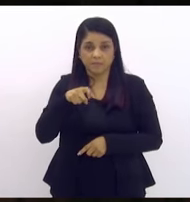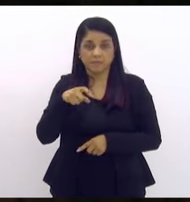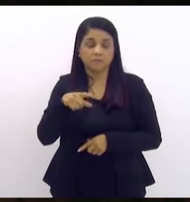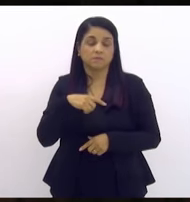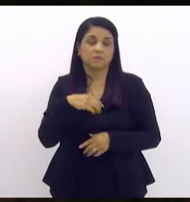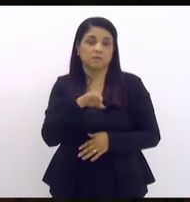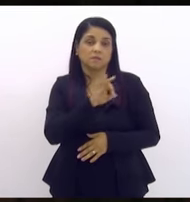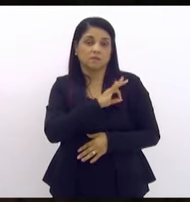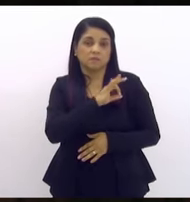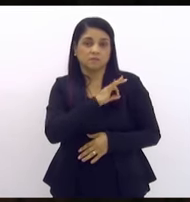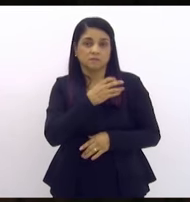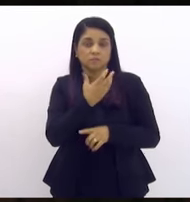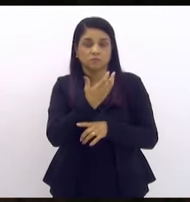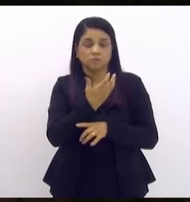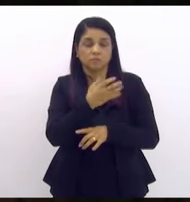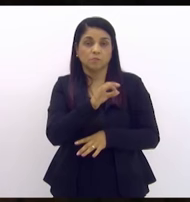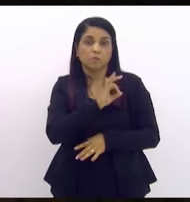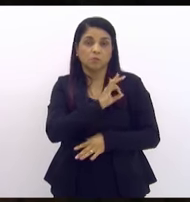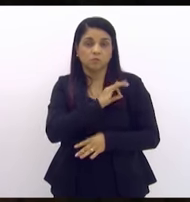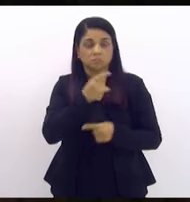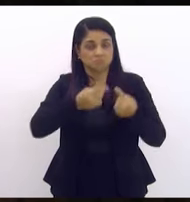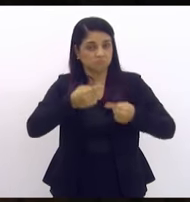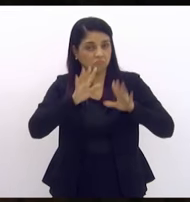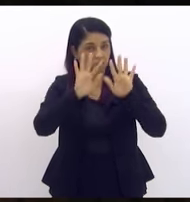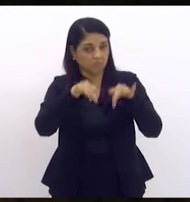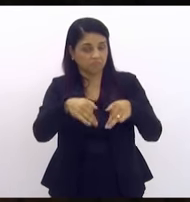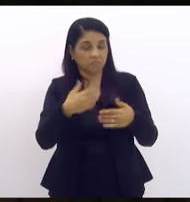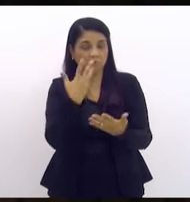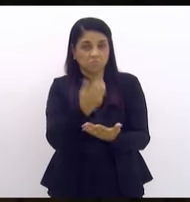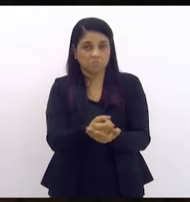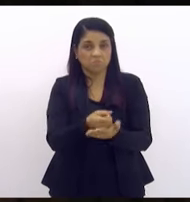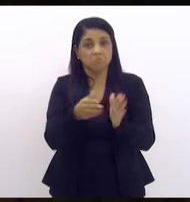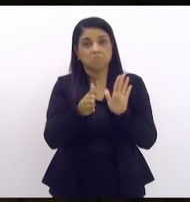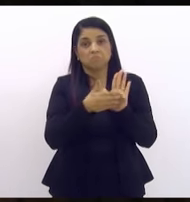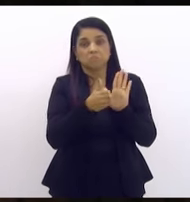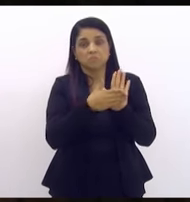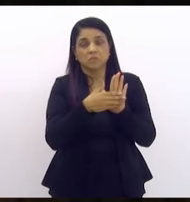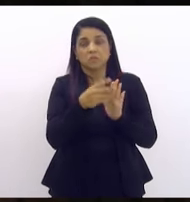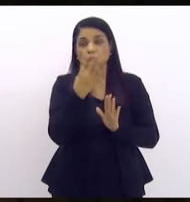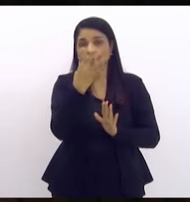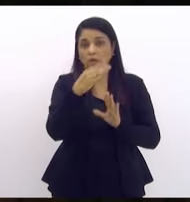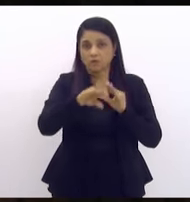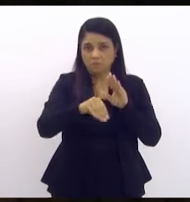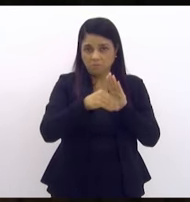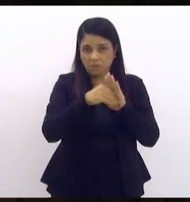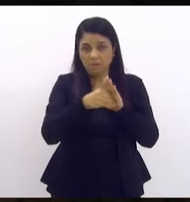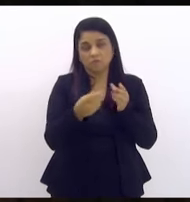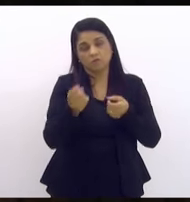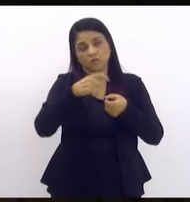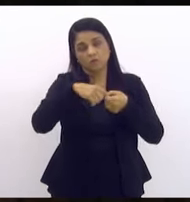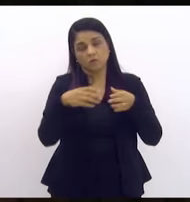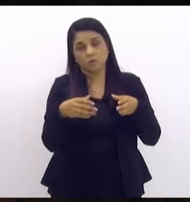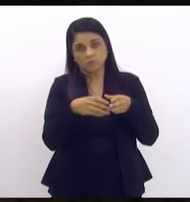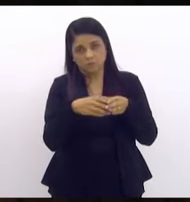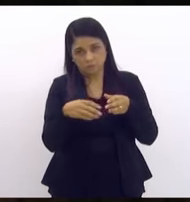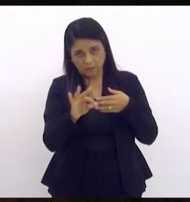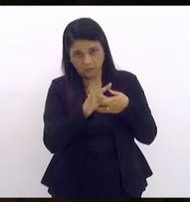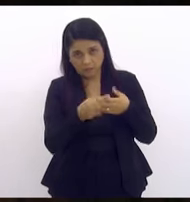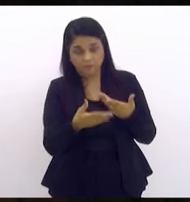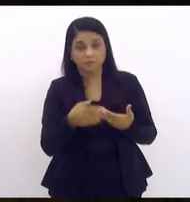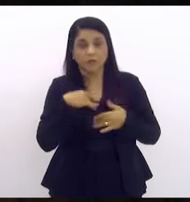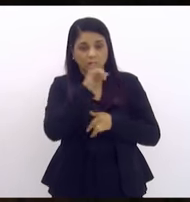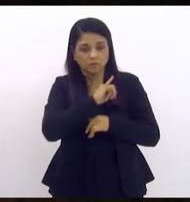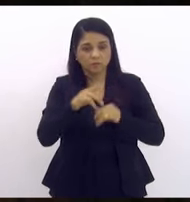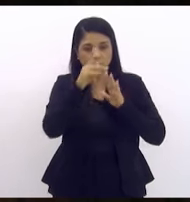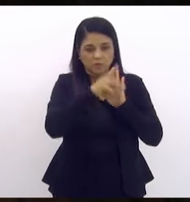do Rio de Janeiro. Em discussão, não havendo quem queira discutir, encerrada a discussão, a presente proposta recebeu 4 emendas e retorna às comissões.